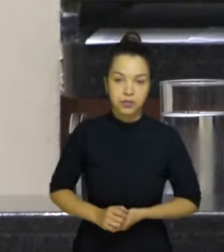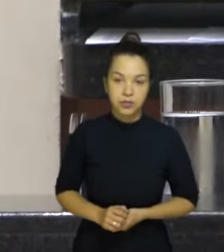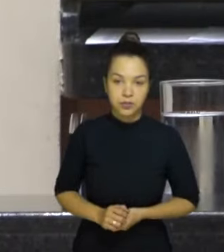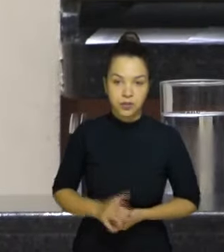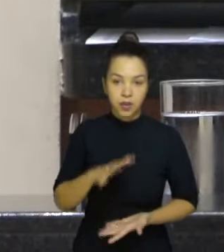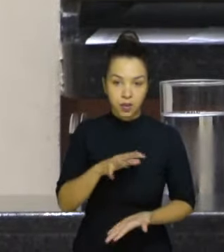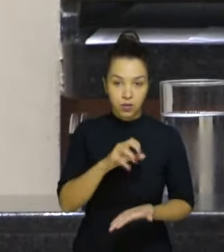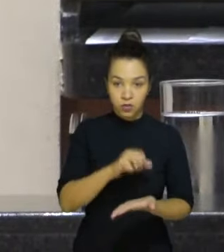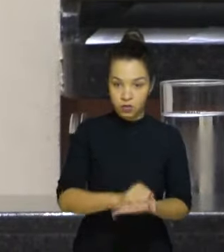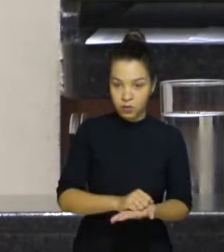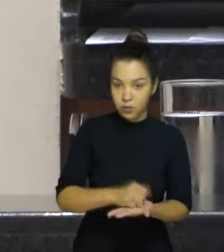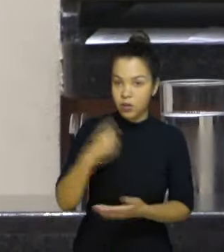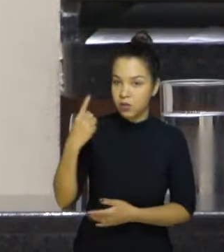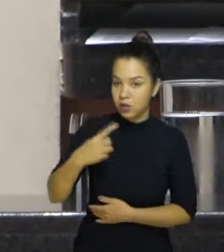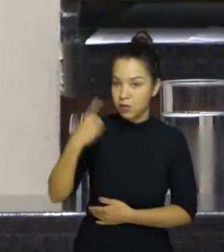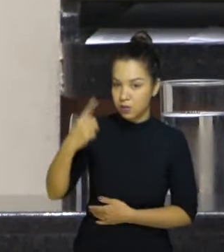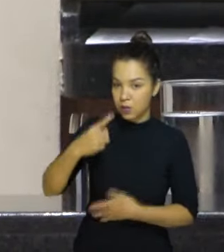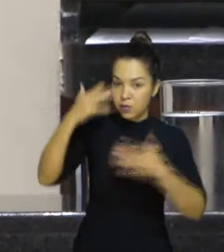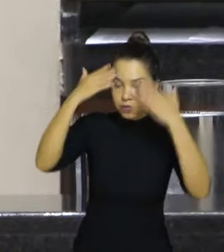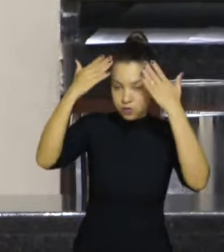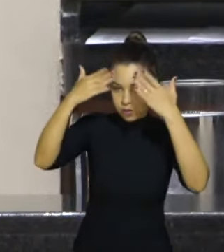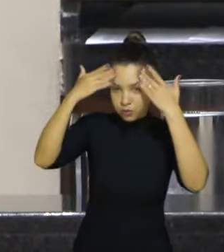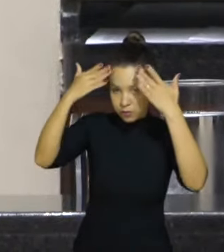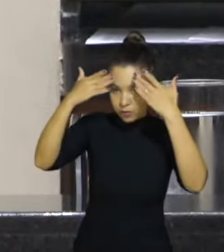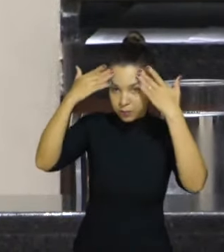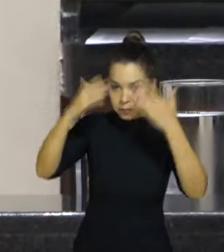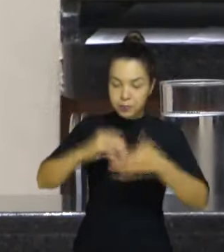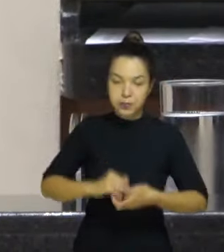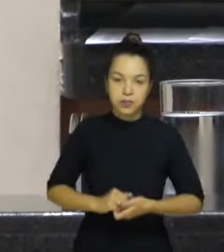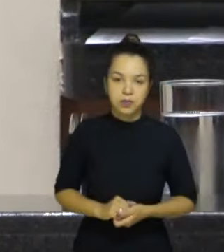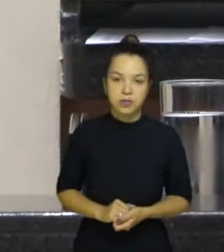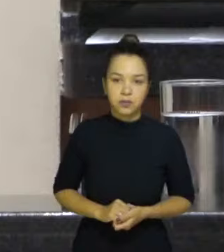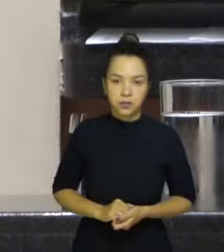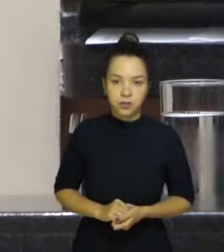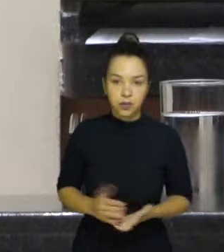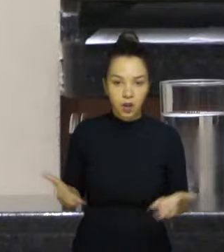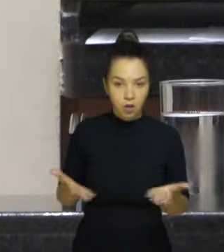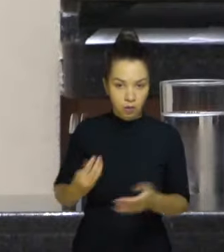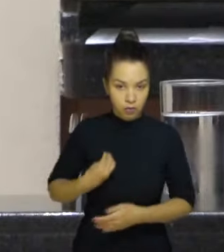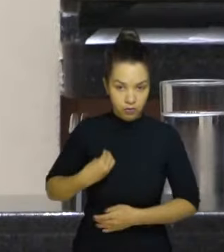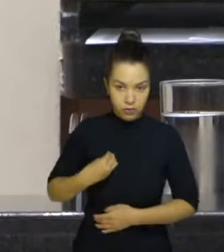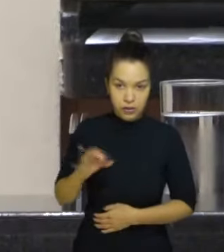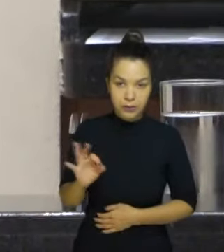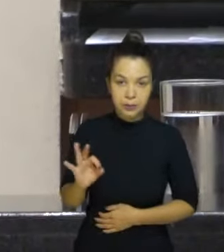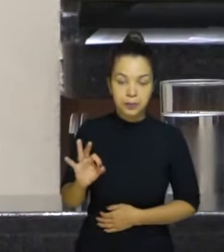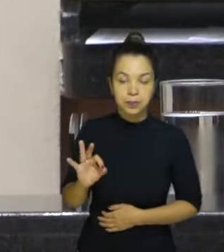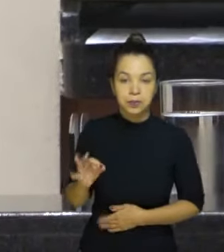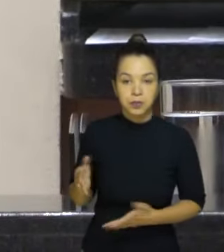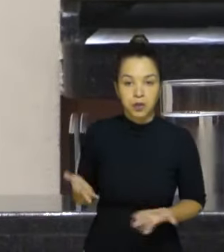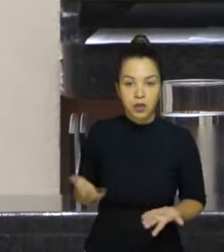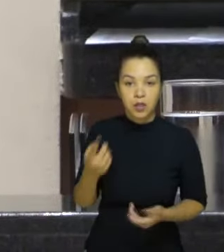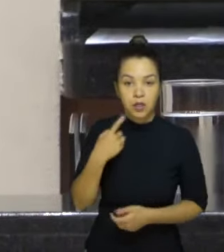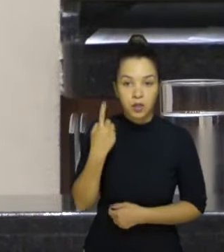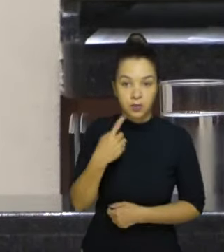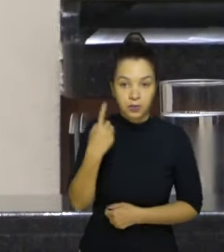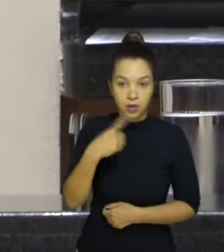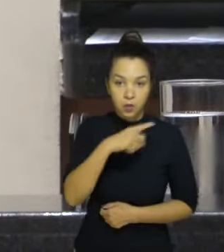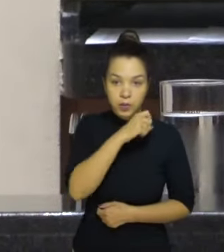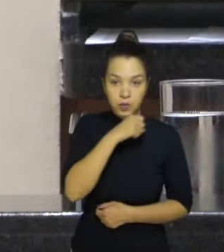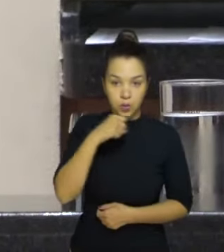inscrito o deputado Zé Milton Schaeffer. No momento não se encontra. Deputado